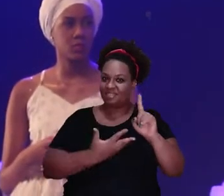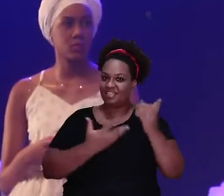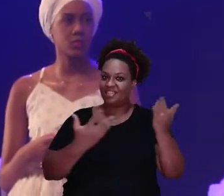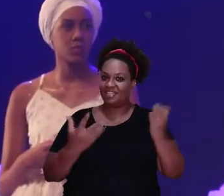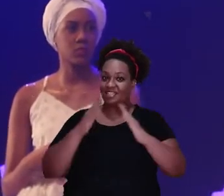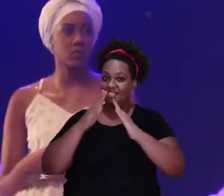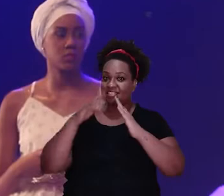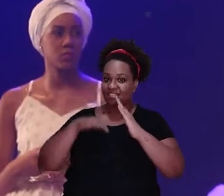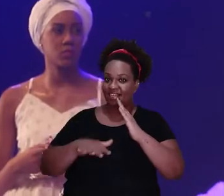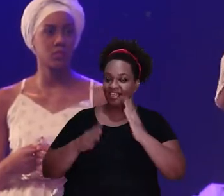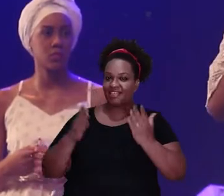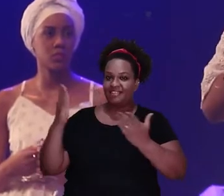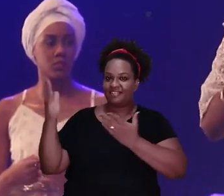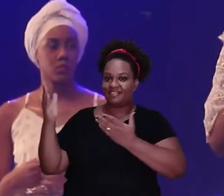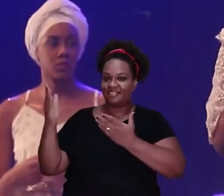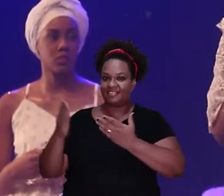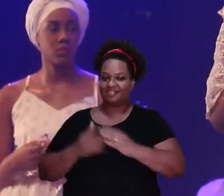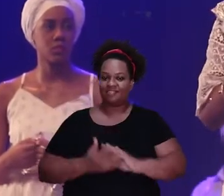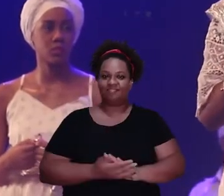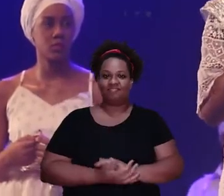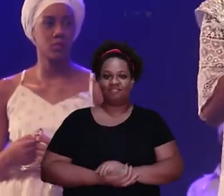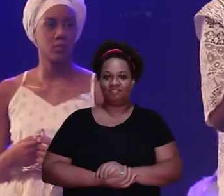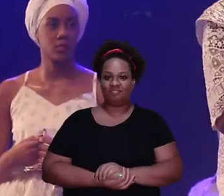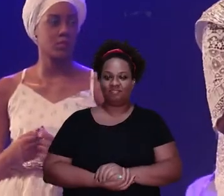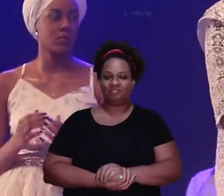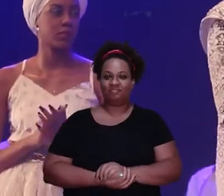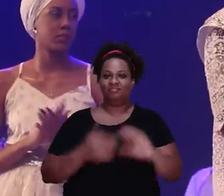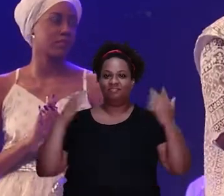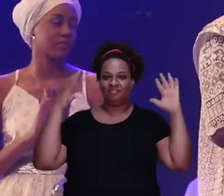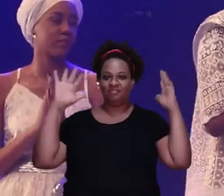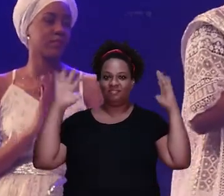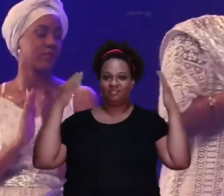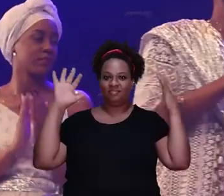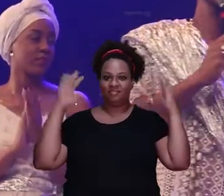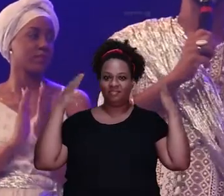receber em nome de me iludir e Molhado terreiro axé calabi o